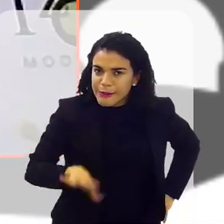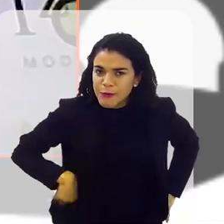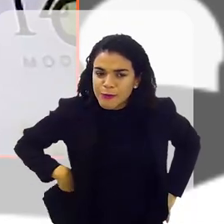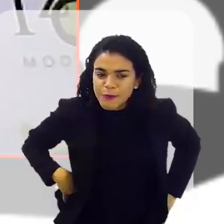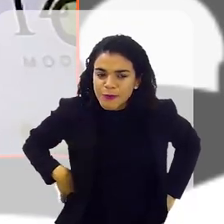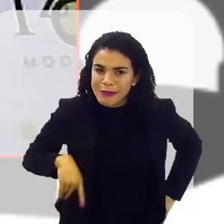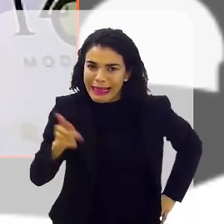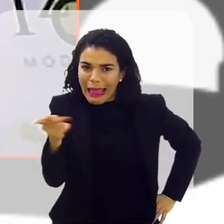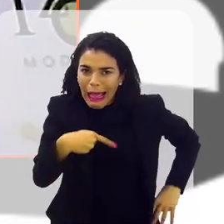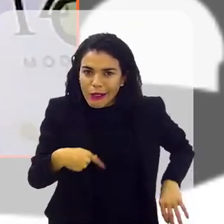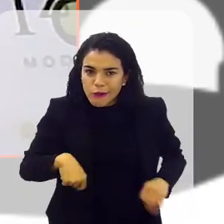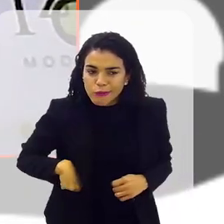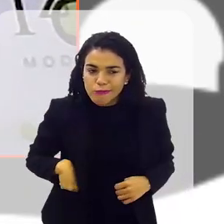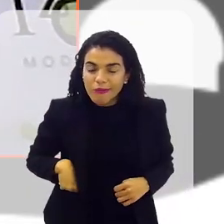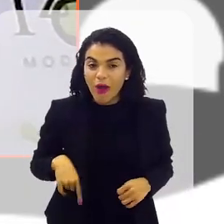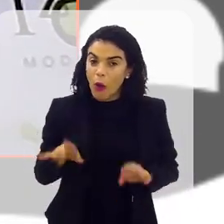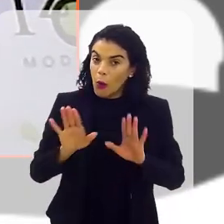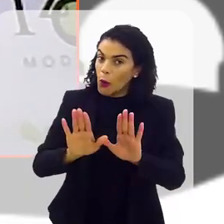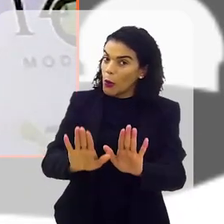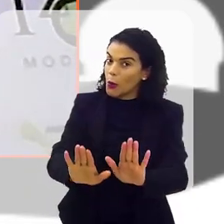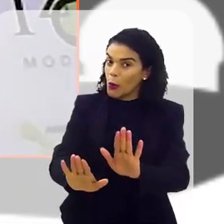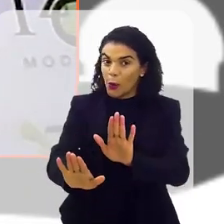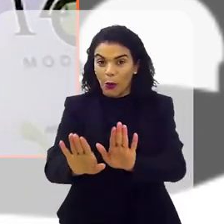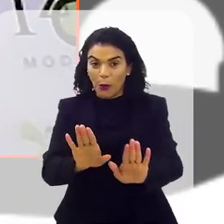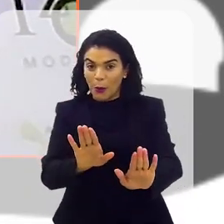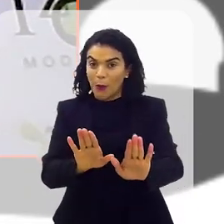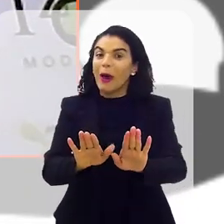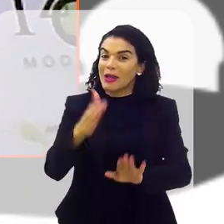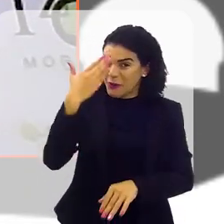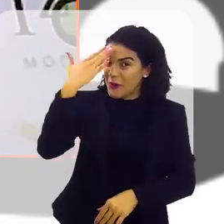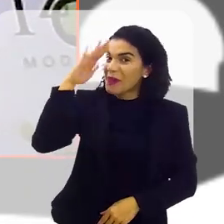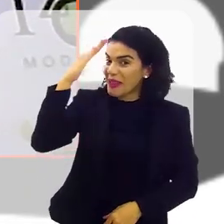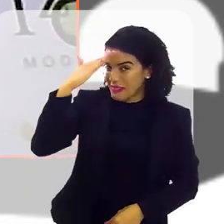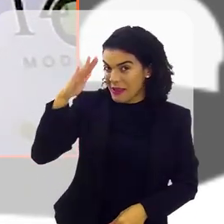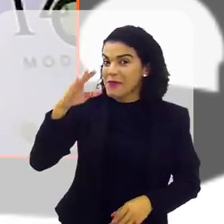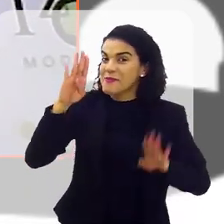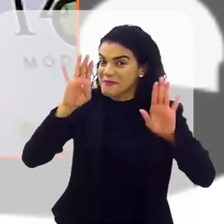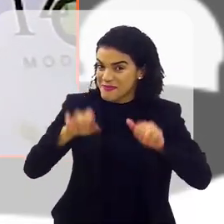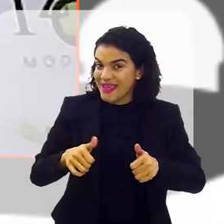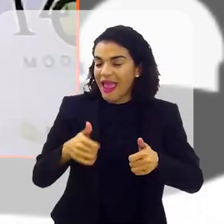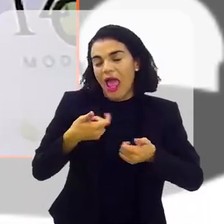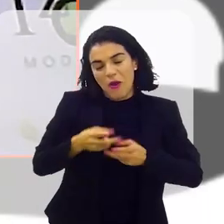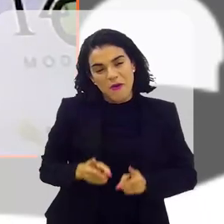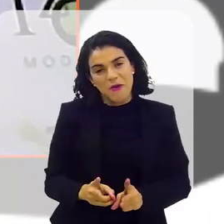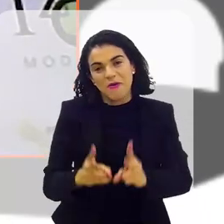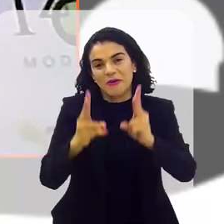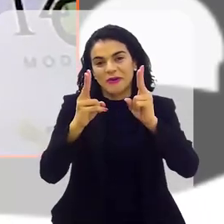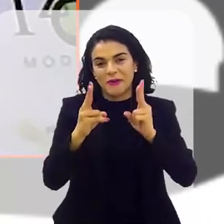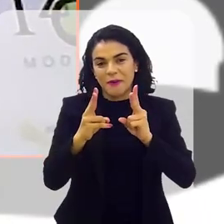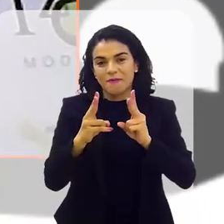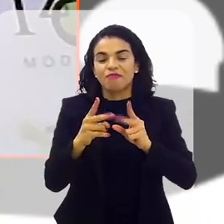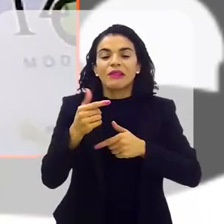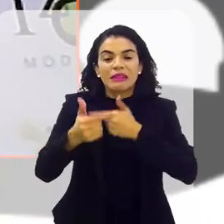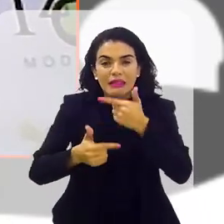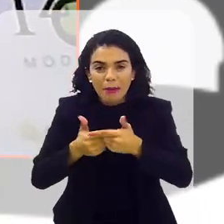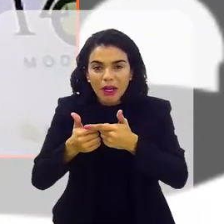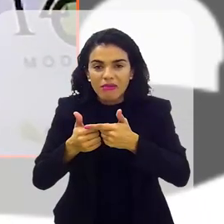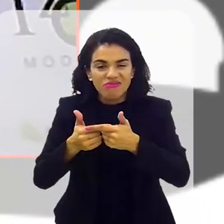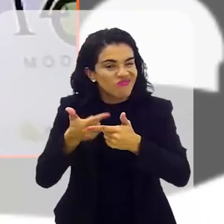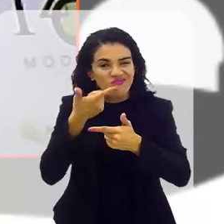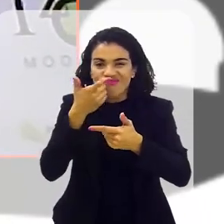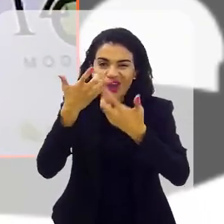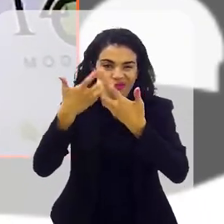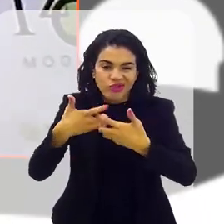certo tá errado eu falei Opa estamos entendendo o que eu tô falando aí sigo faça alguma coisa